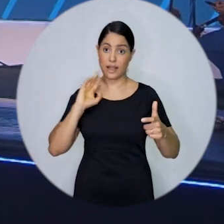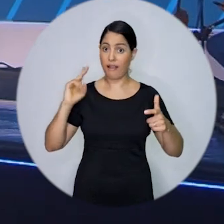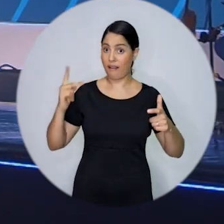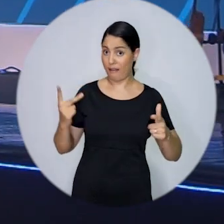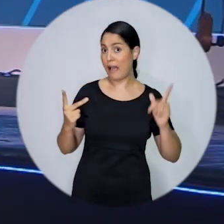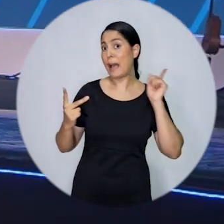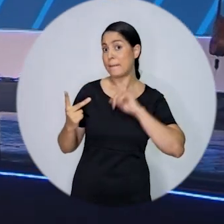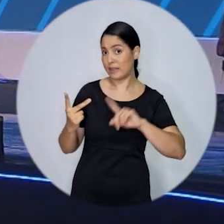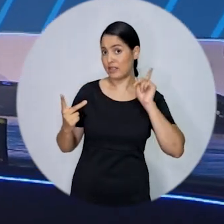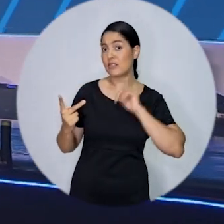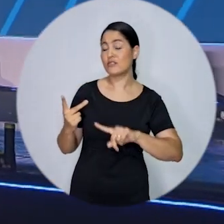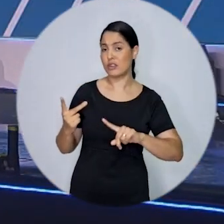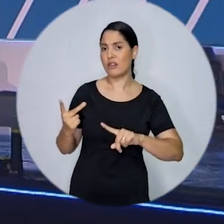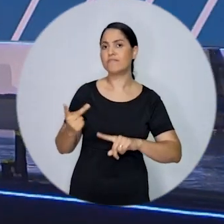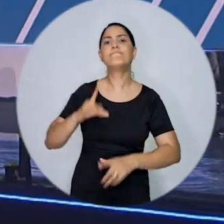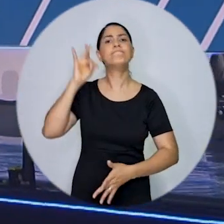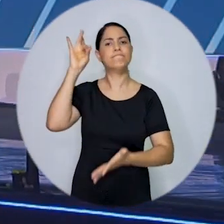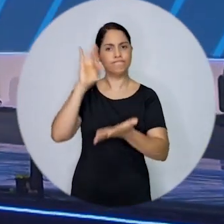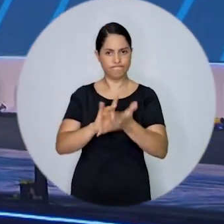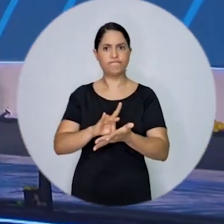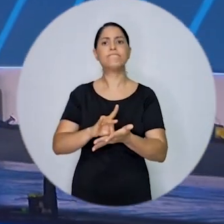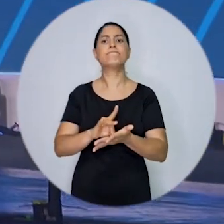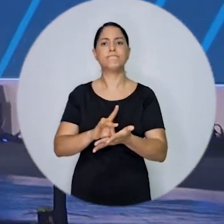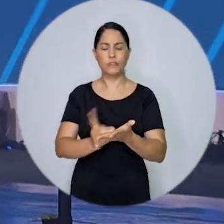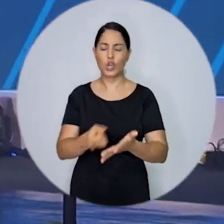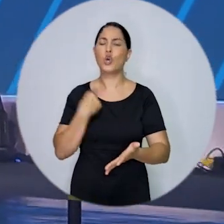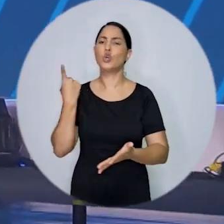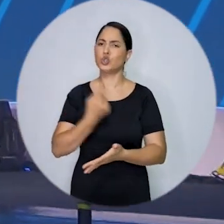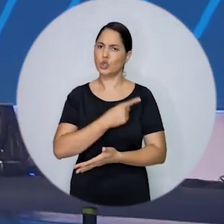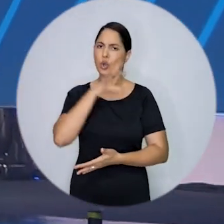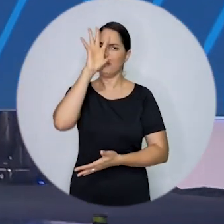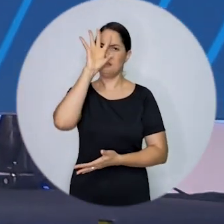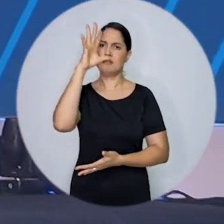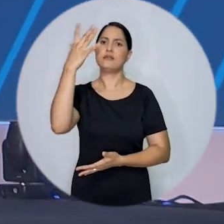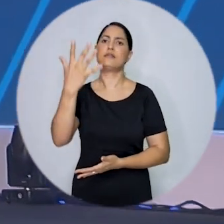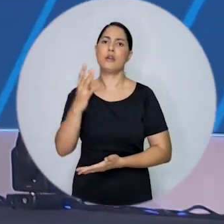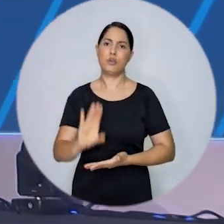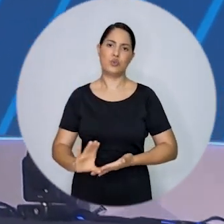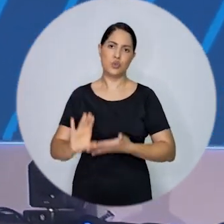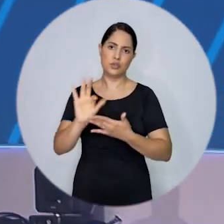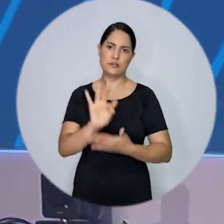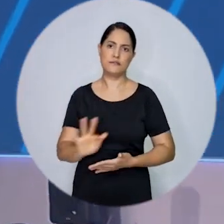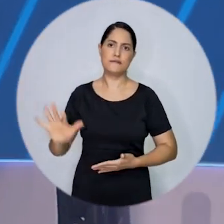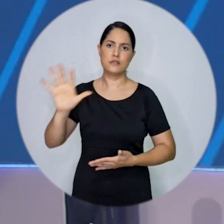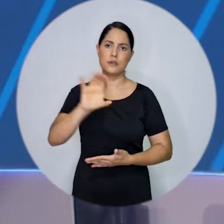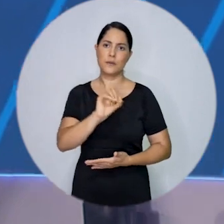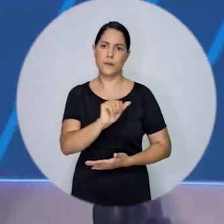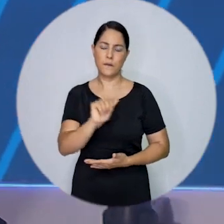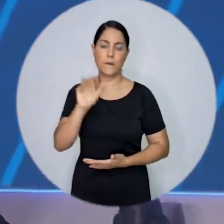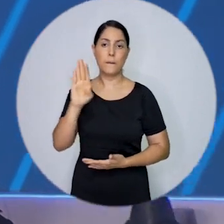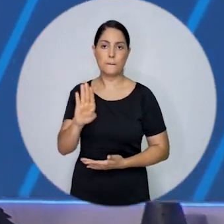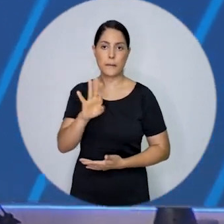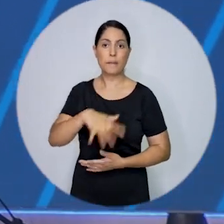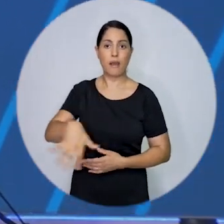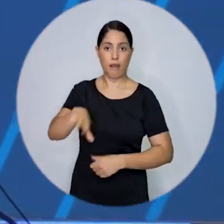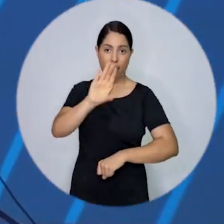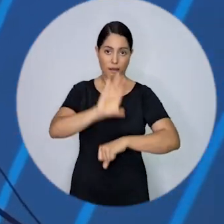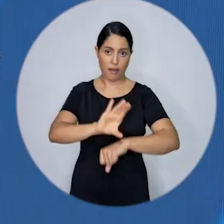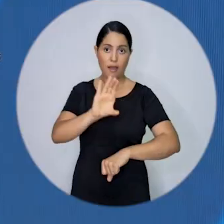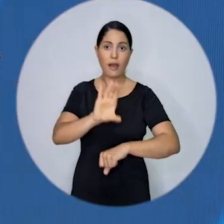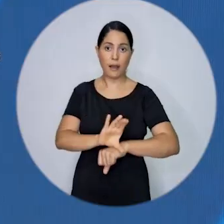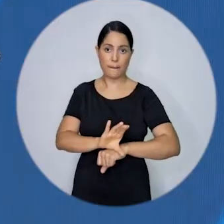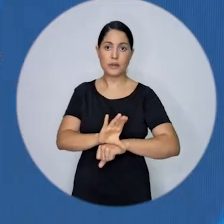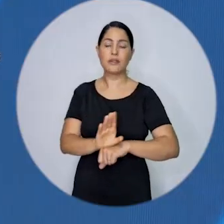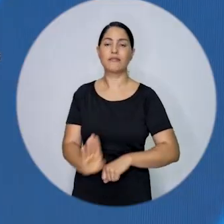Gerais, que se transformou, sim, por decisão do Conselho Federal da OAB, na capital nacional da